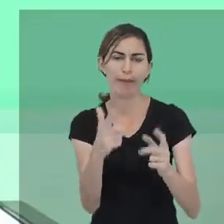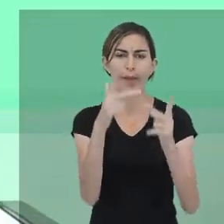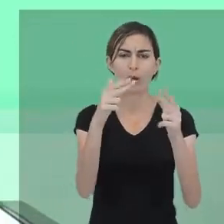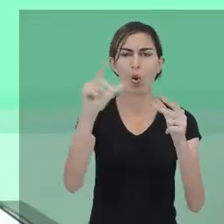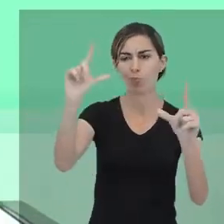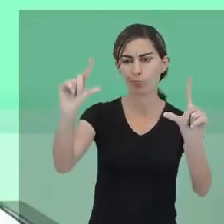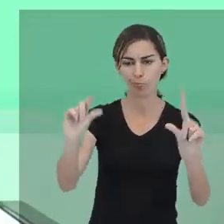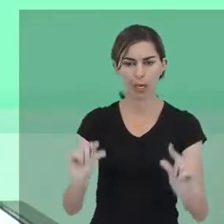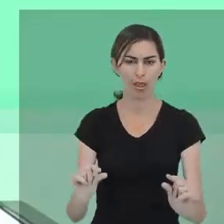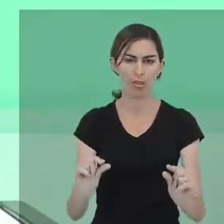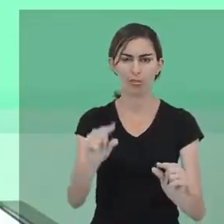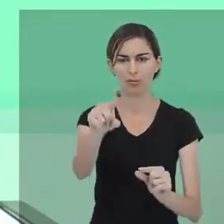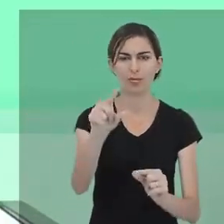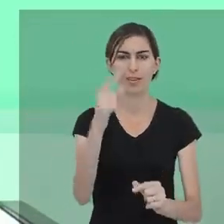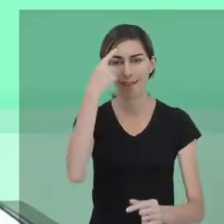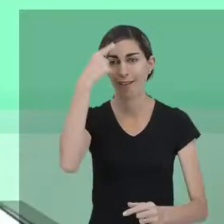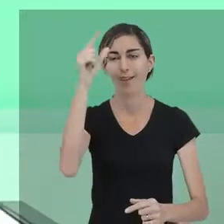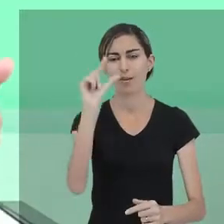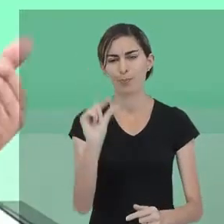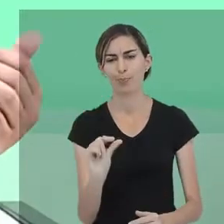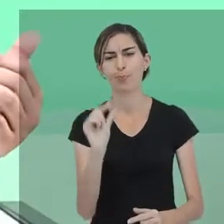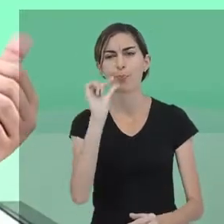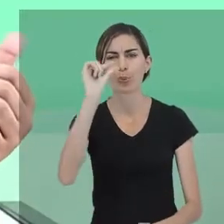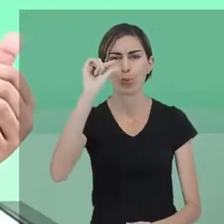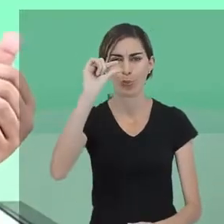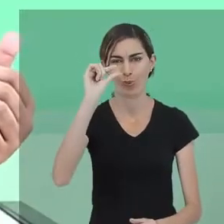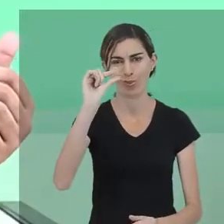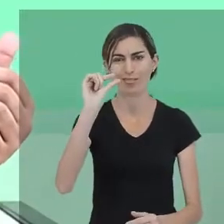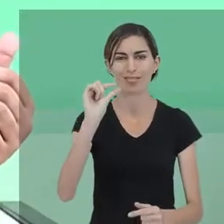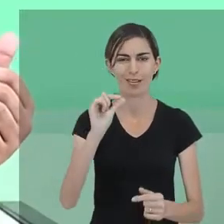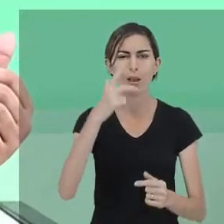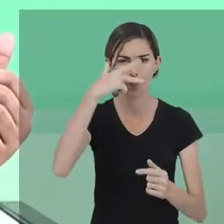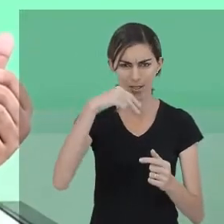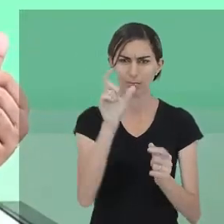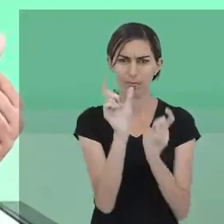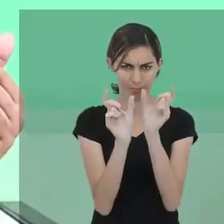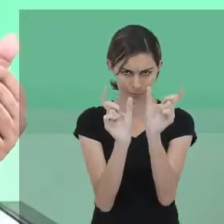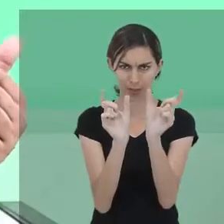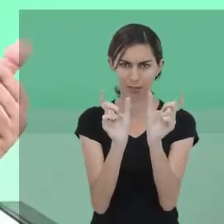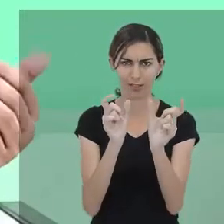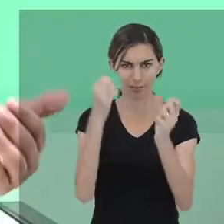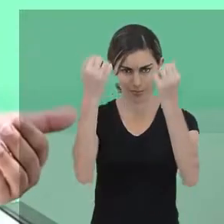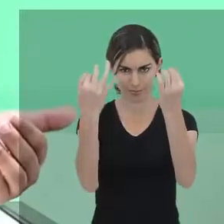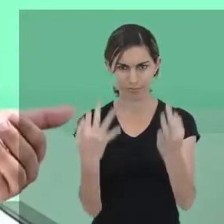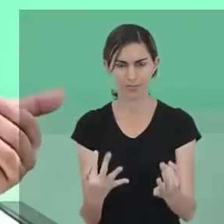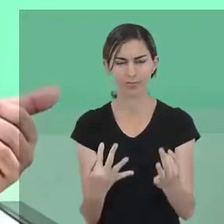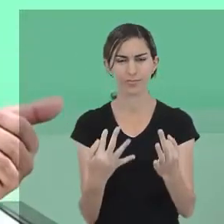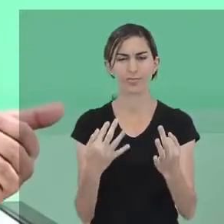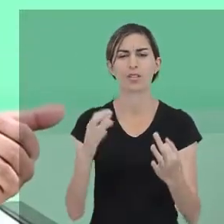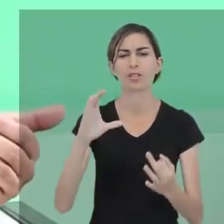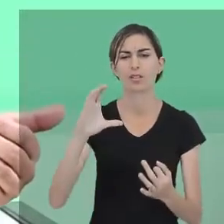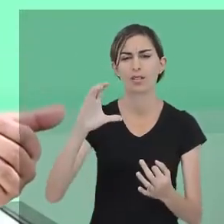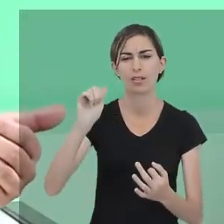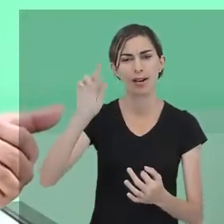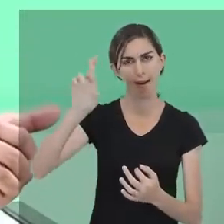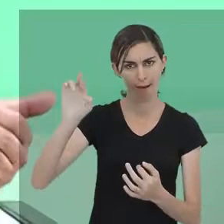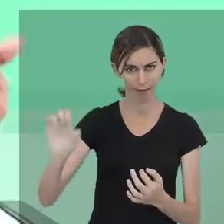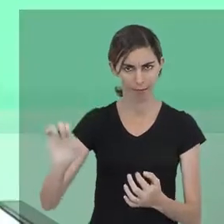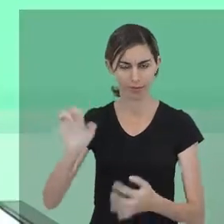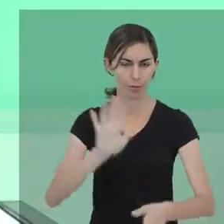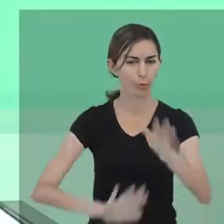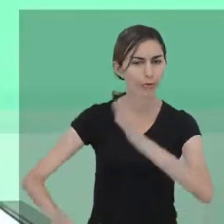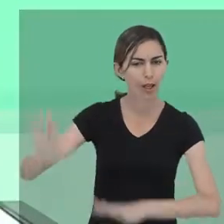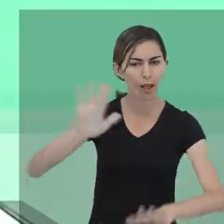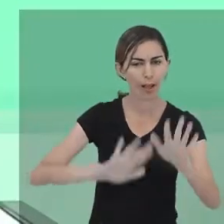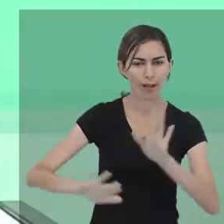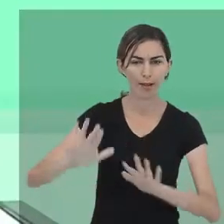menos. Né? Então, vamos pegar as mesmas palavras que a gente viu antes ali. Né? Por exemplo, care, cuidado.